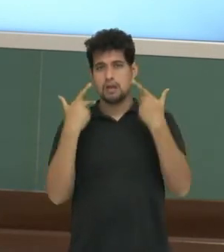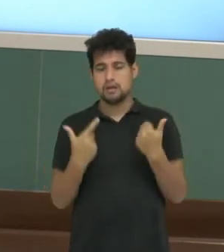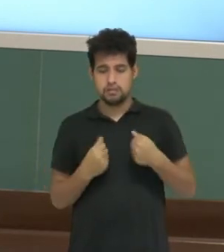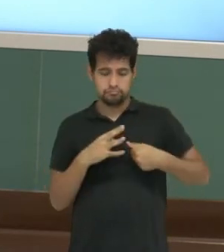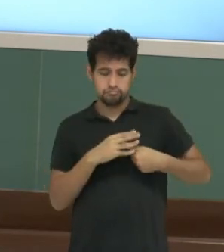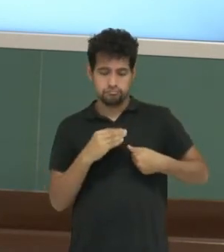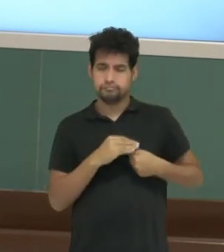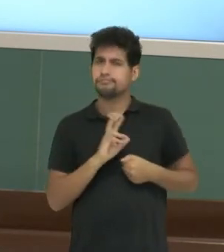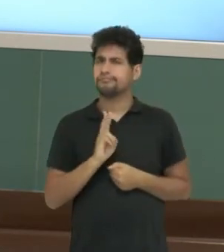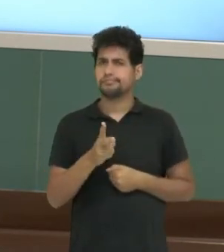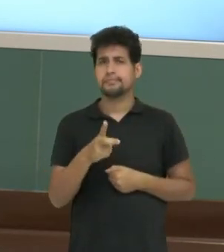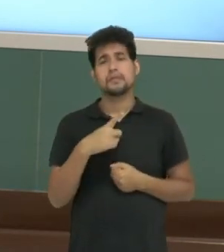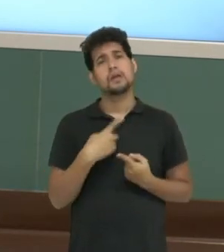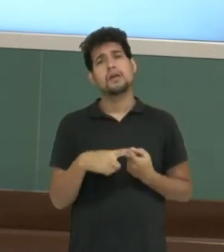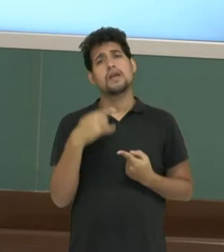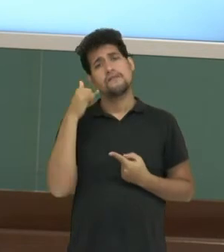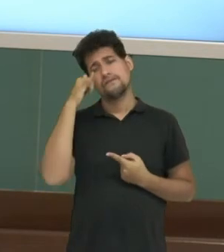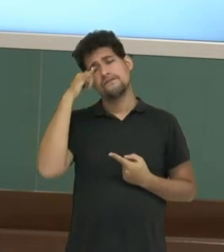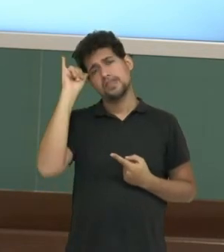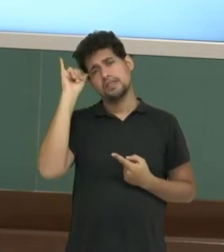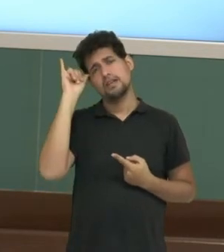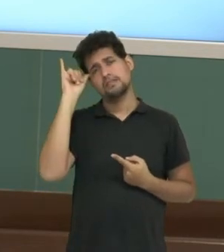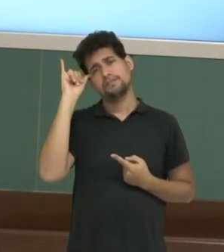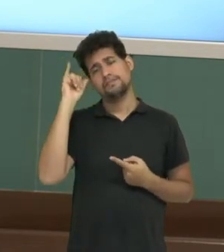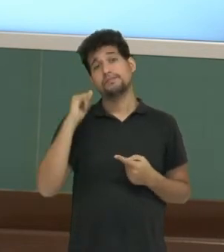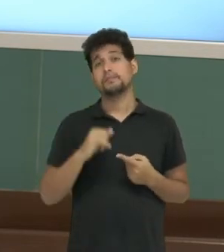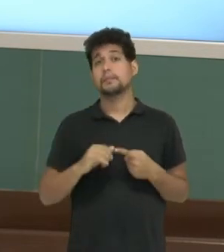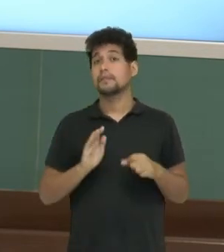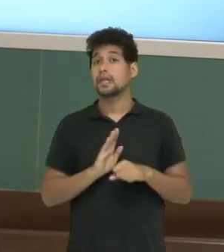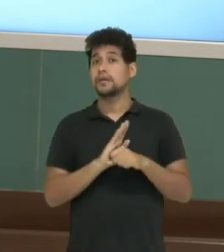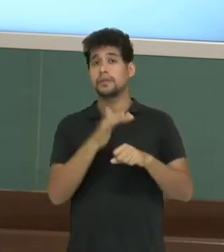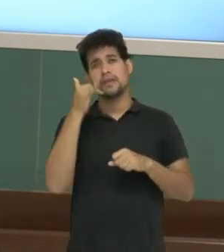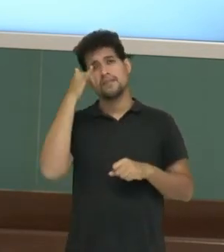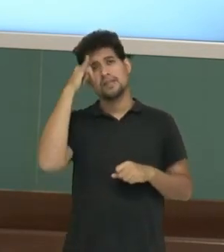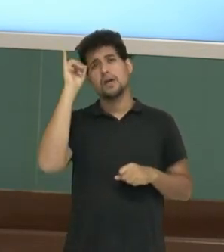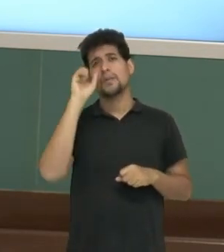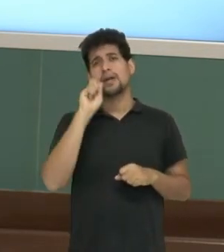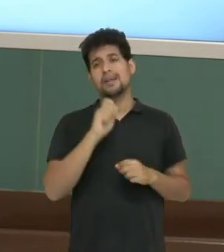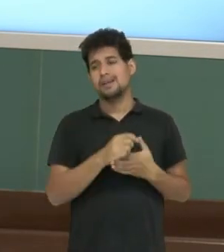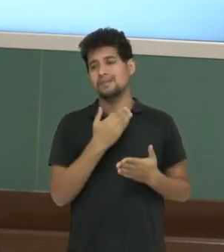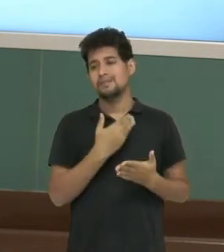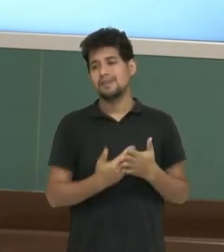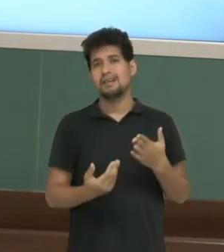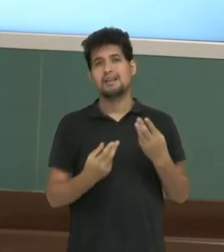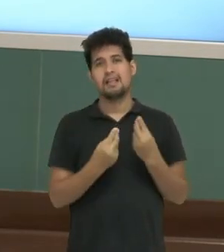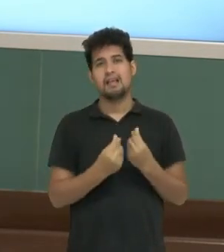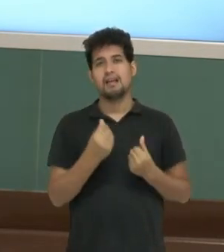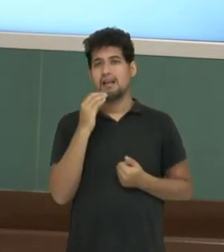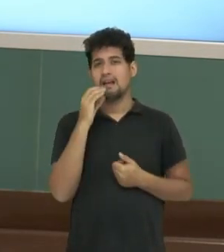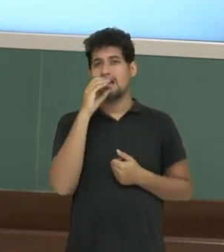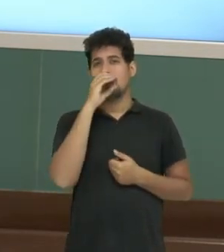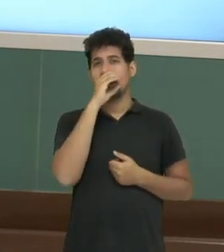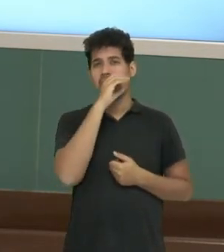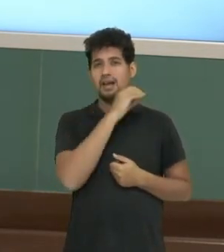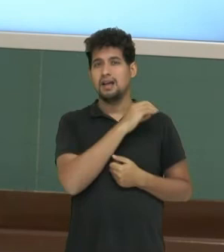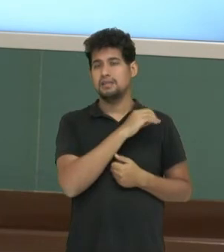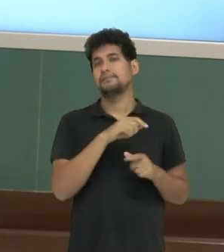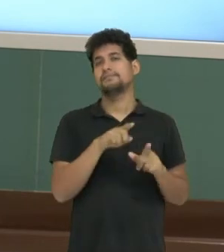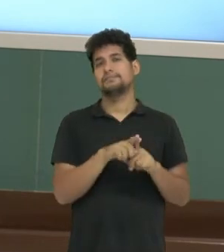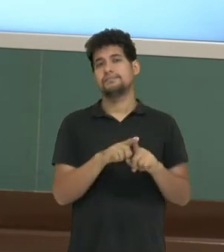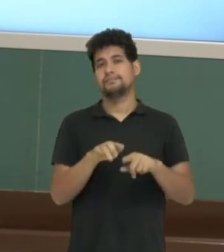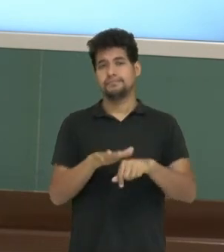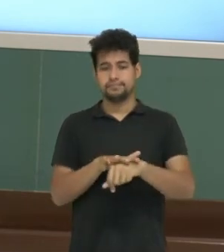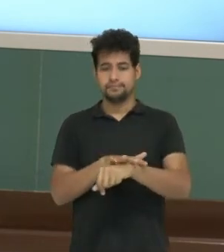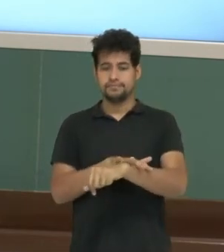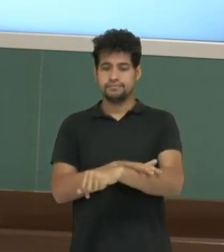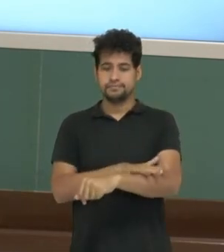constante, porque evita ali, né? Ajuda a evitar ali a perda, a dissipação do calor da superfície da pele